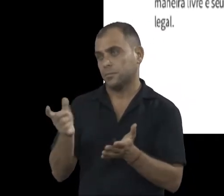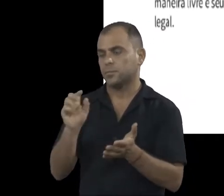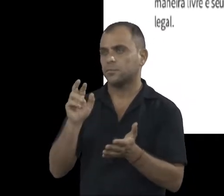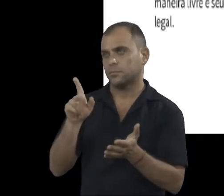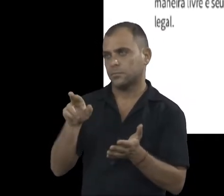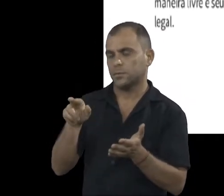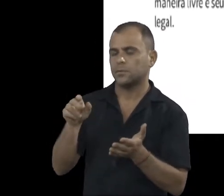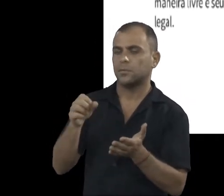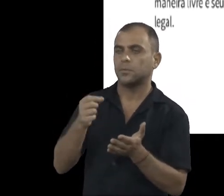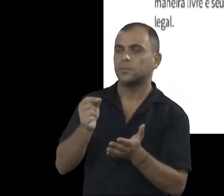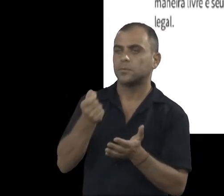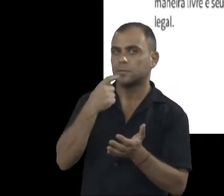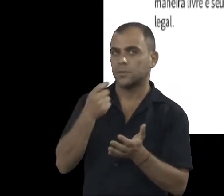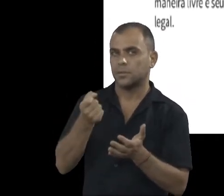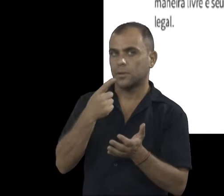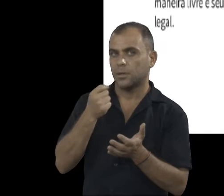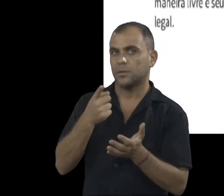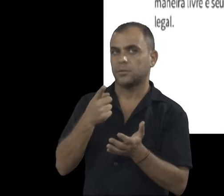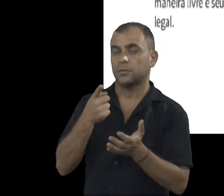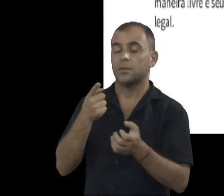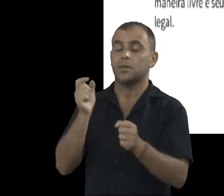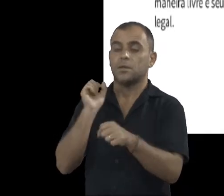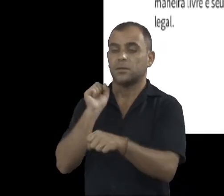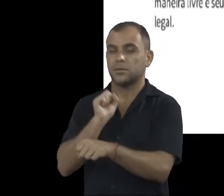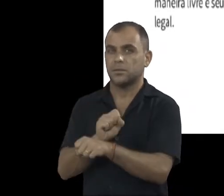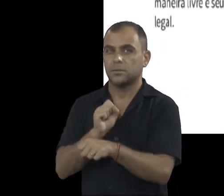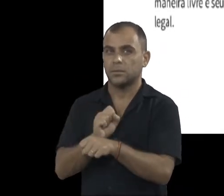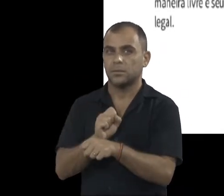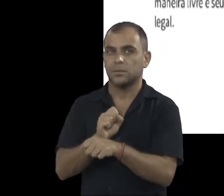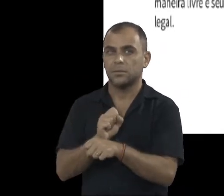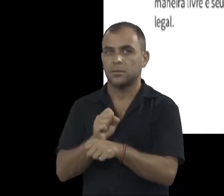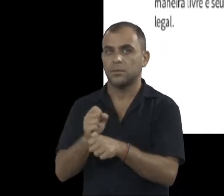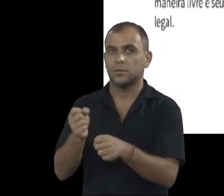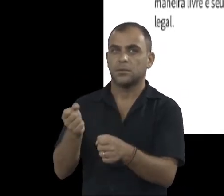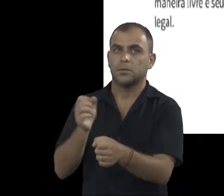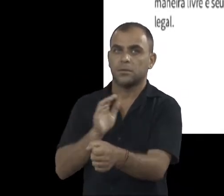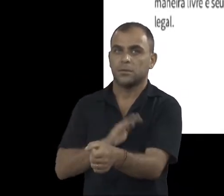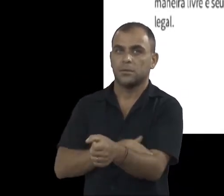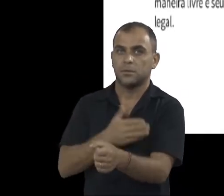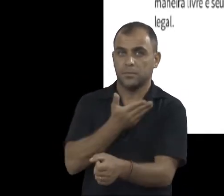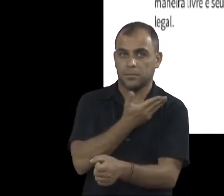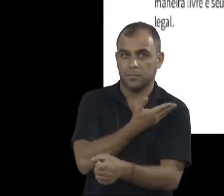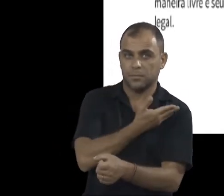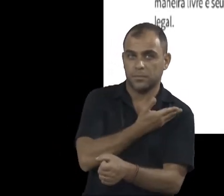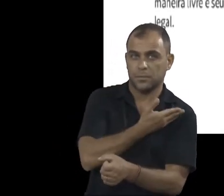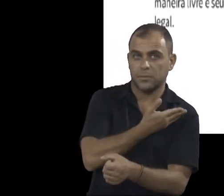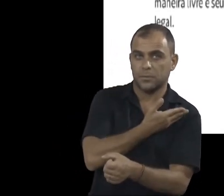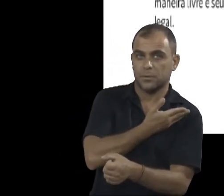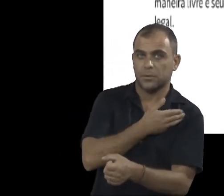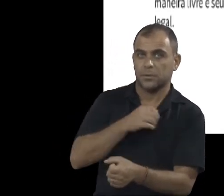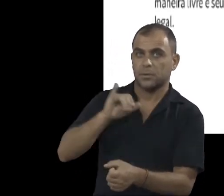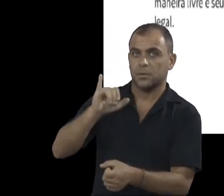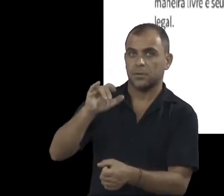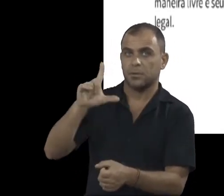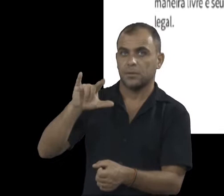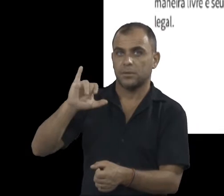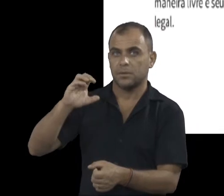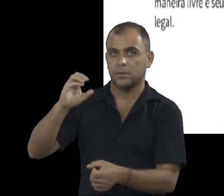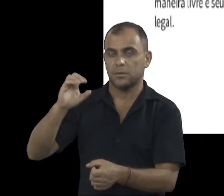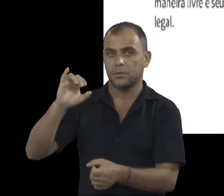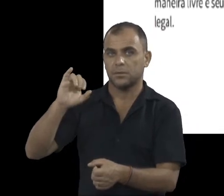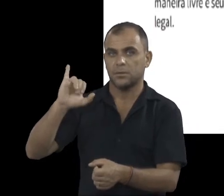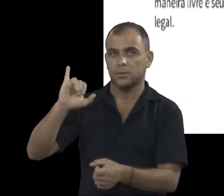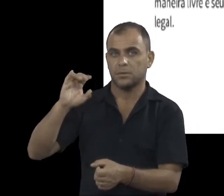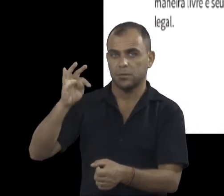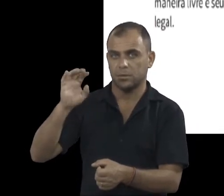ilícitas, que são as ilegais, que são proibidas de comercializar pela justiça, e também são conhecidos como drogas